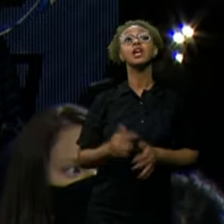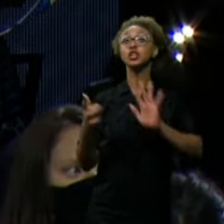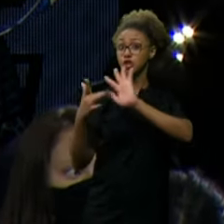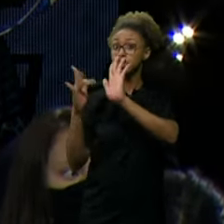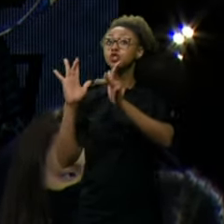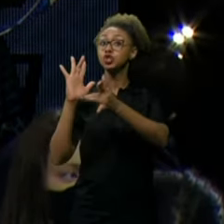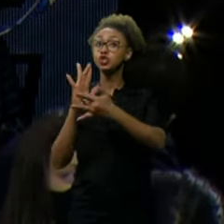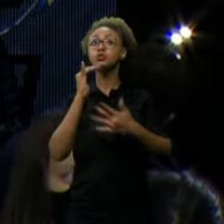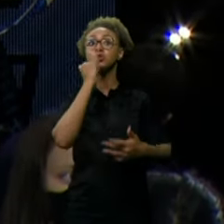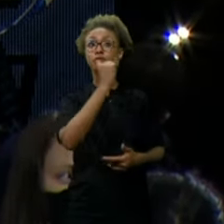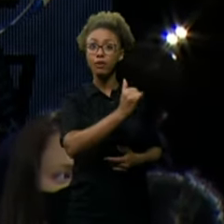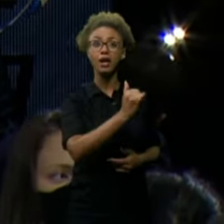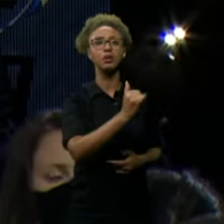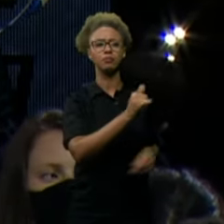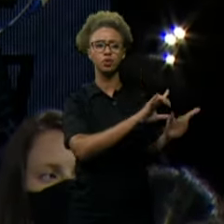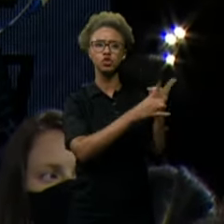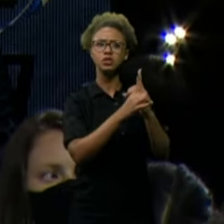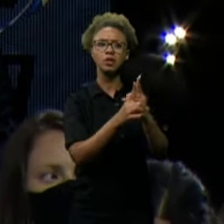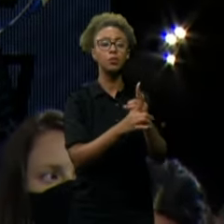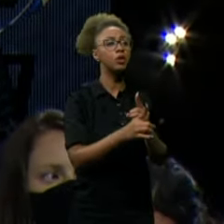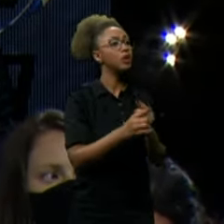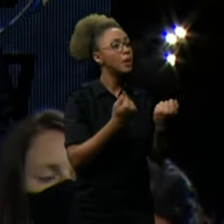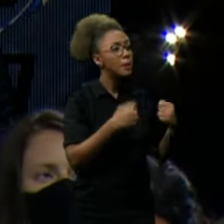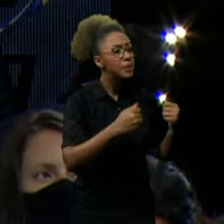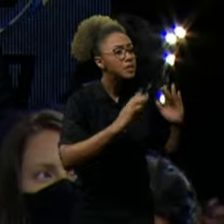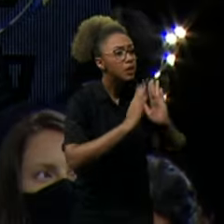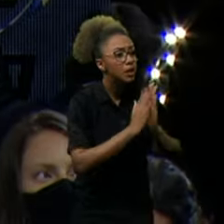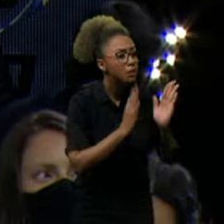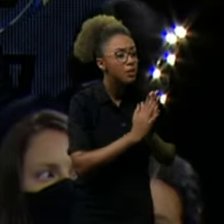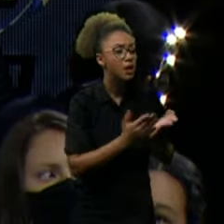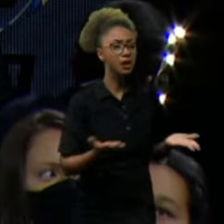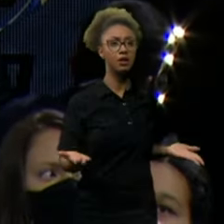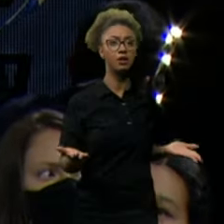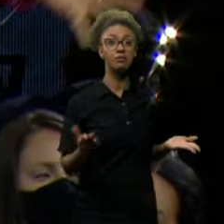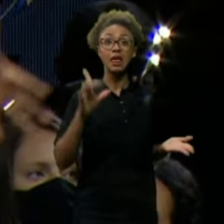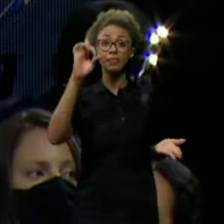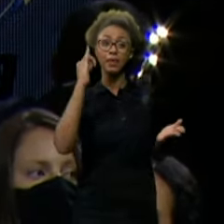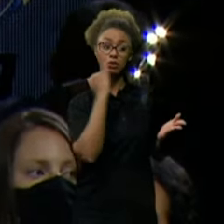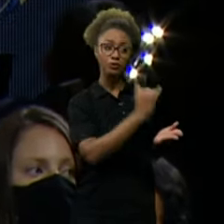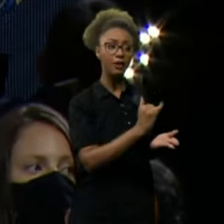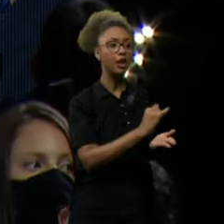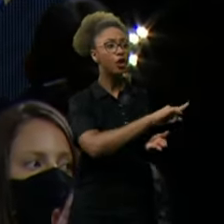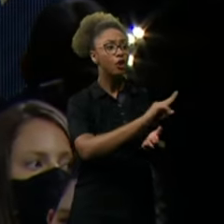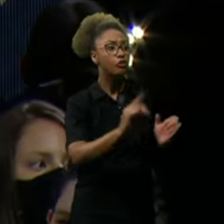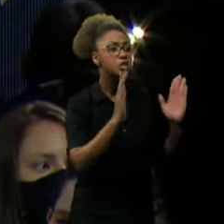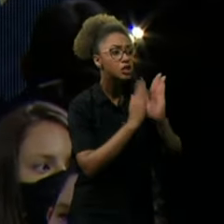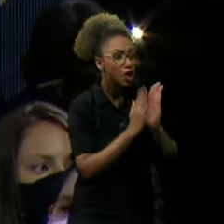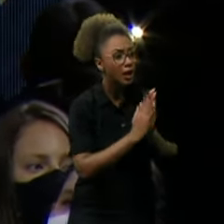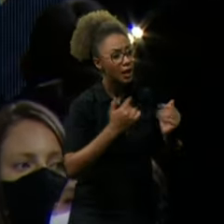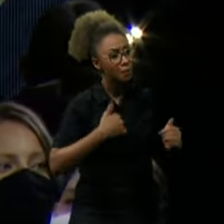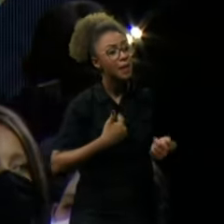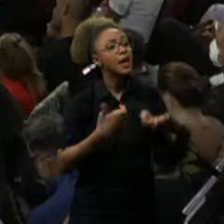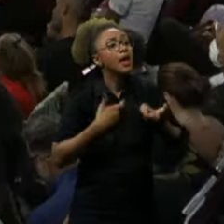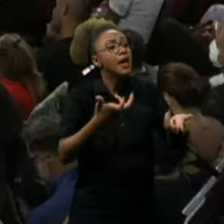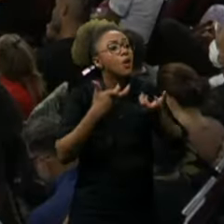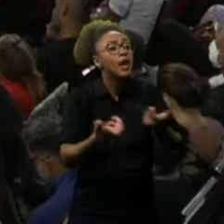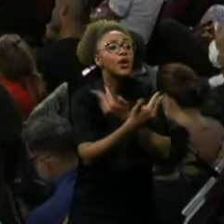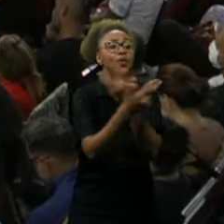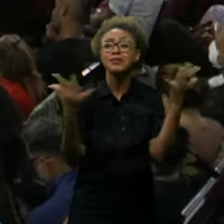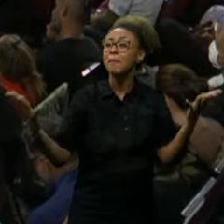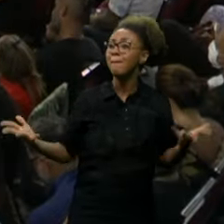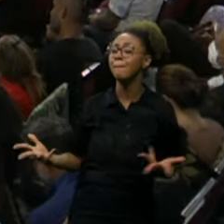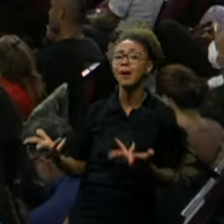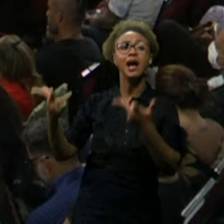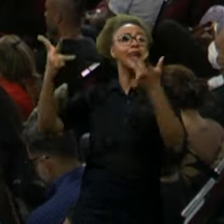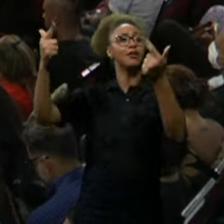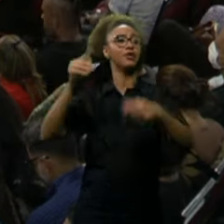Mim Se relacione comigo porque eu sou um Deus que quero fazer coisas o vem a igreja eu quero fazer coisas